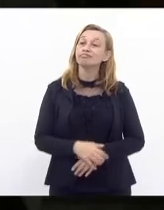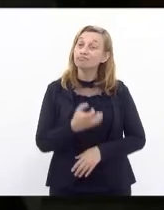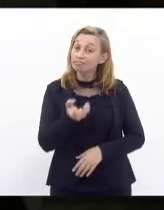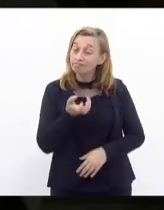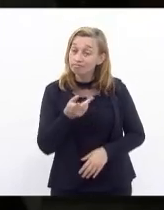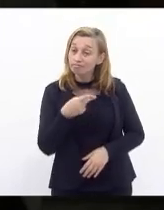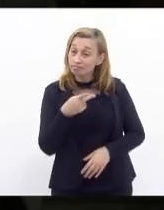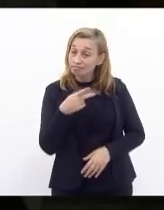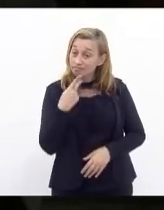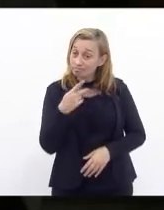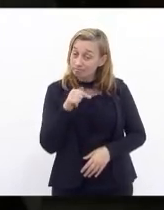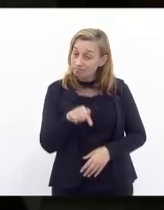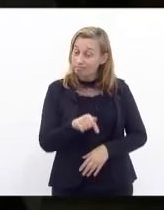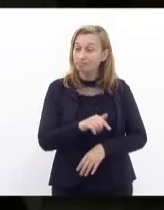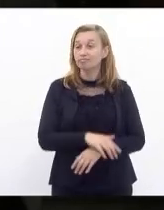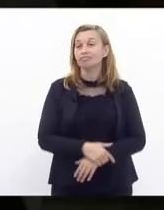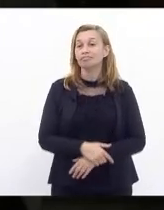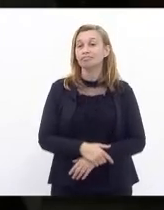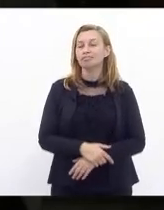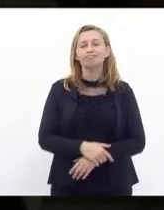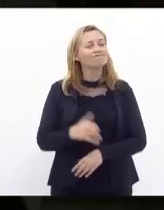aqui repercutir